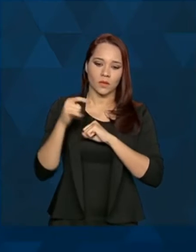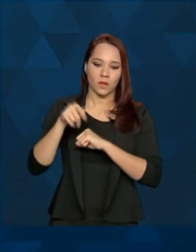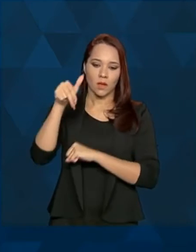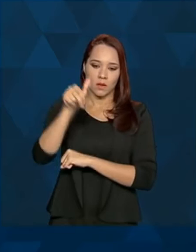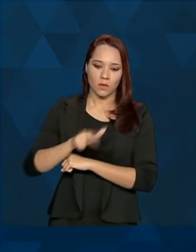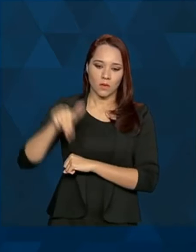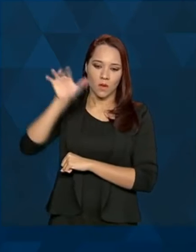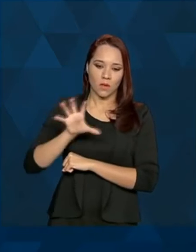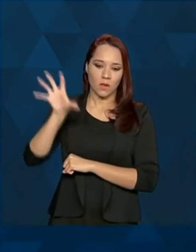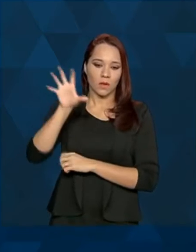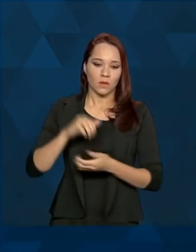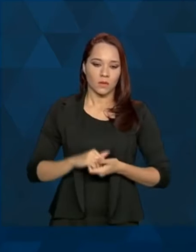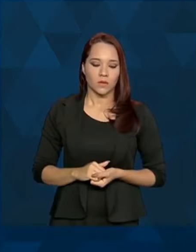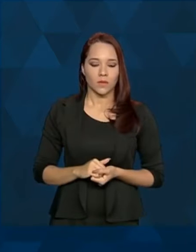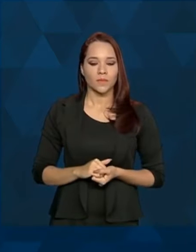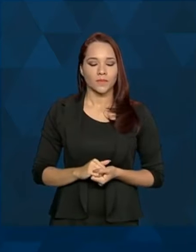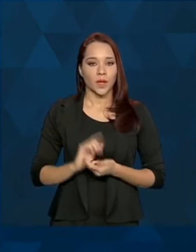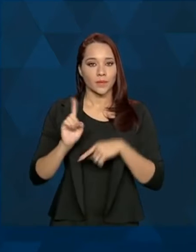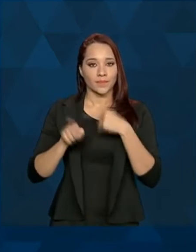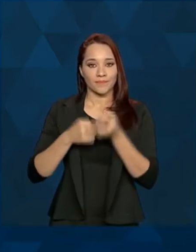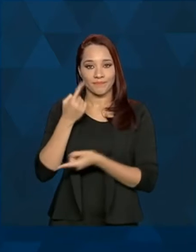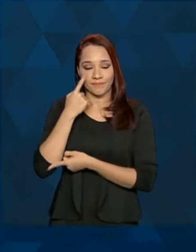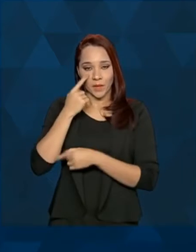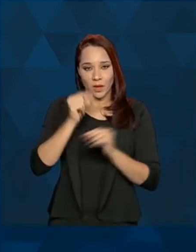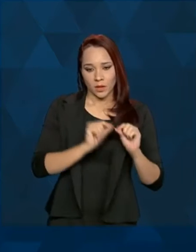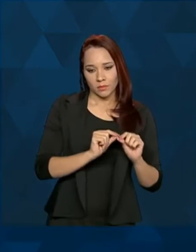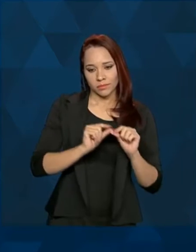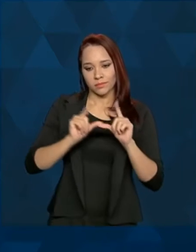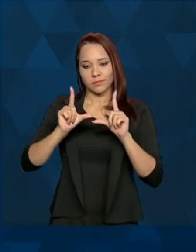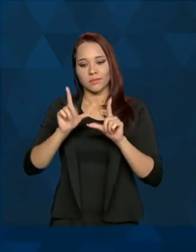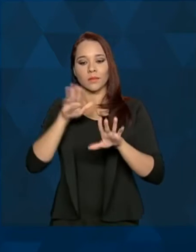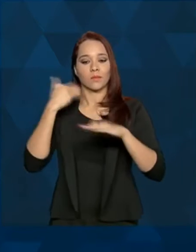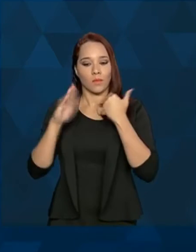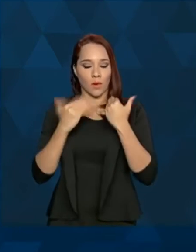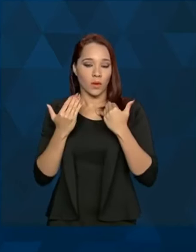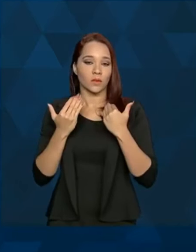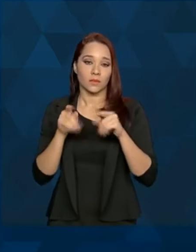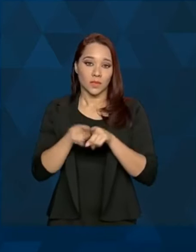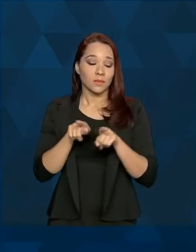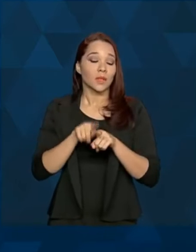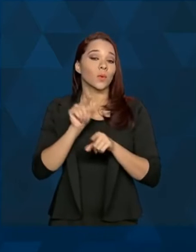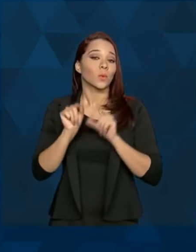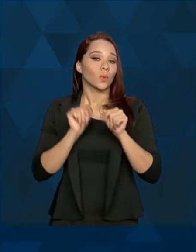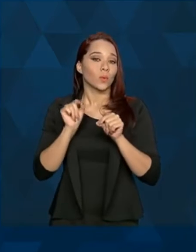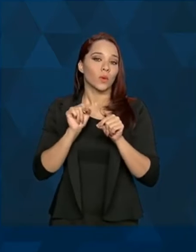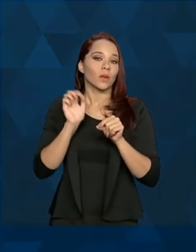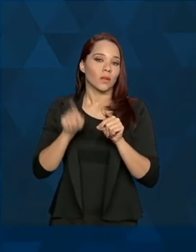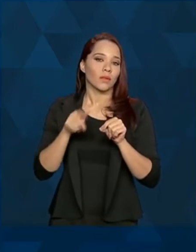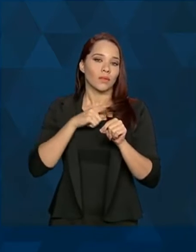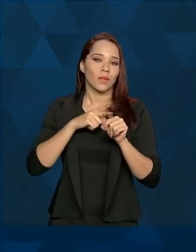nordeste, e a mesma coisa você verifica que teve um aumento significativo dos óbitos com uma tendência a